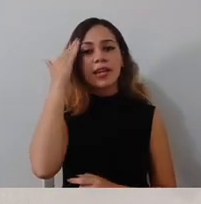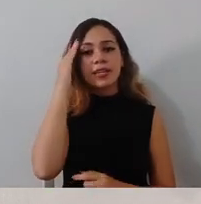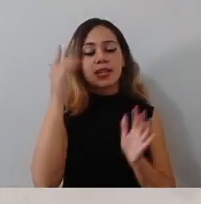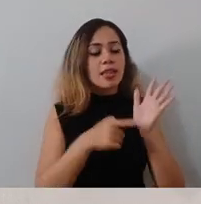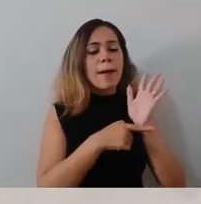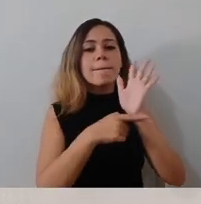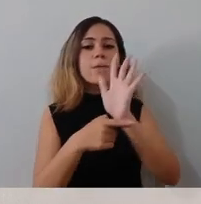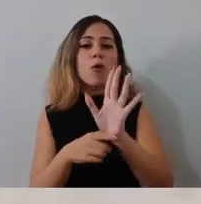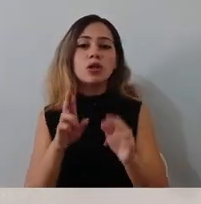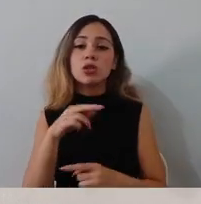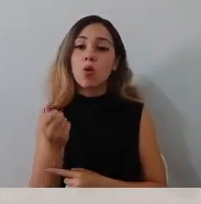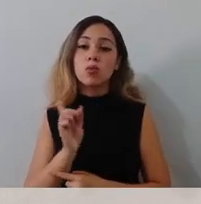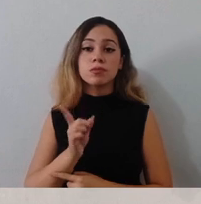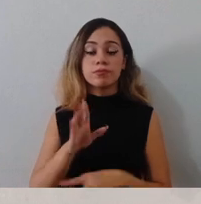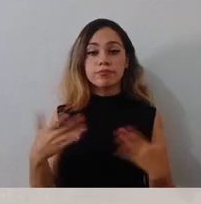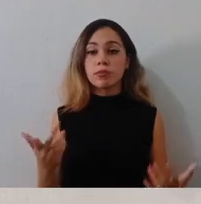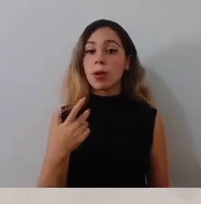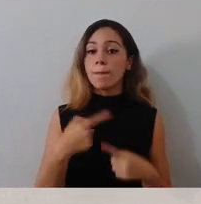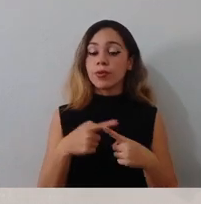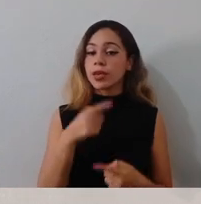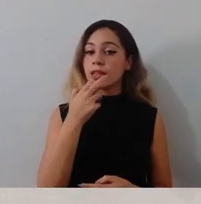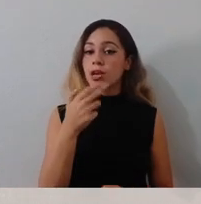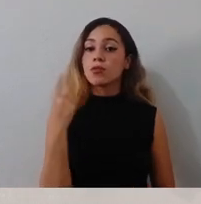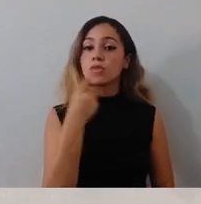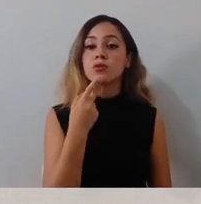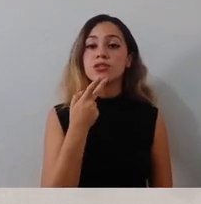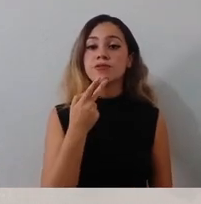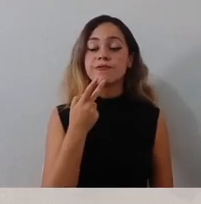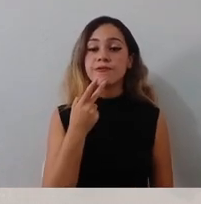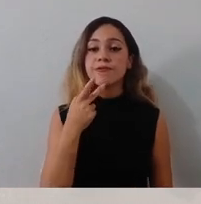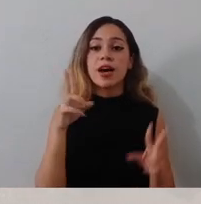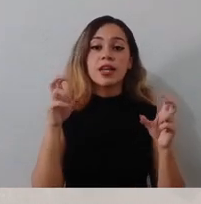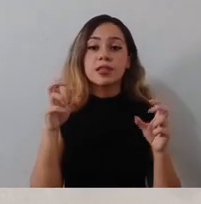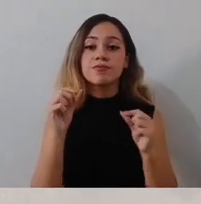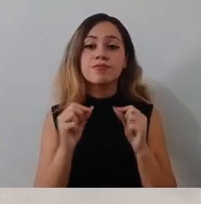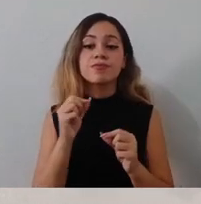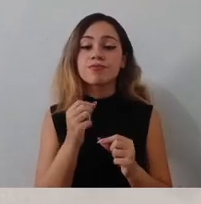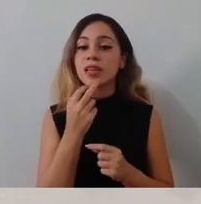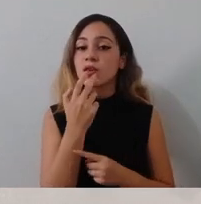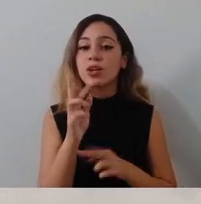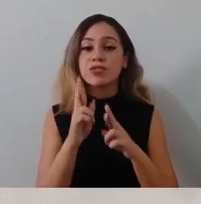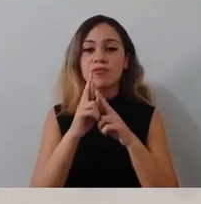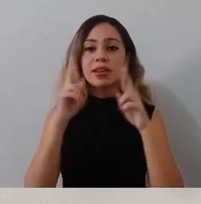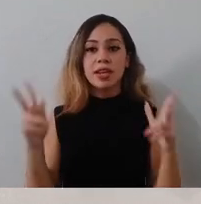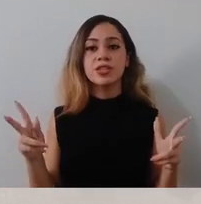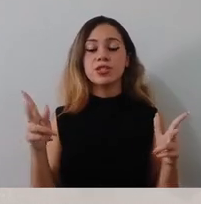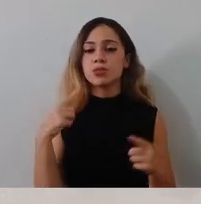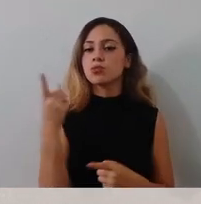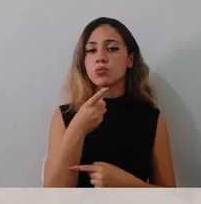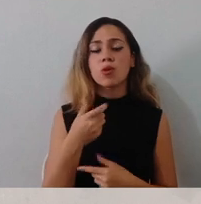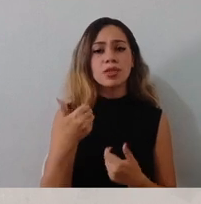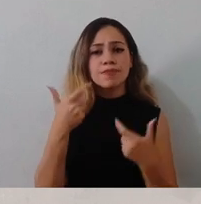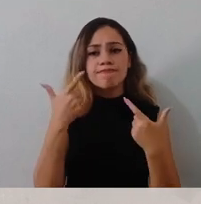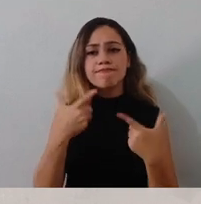está à mostra, né? Por exemplo, na língua portuguesa nós falamos assim: água mole e pedra dura, tanto bate até que fura. Sim.